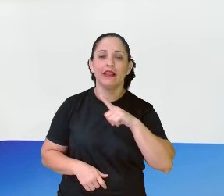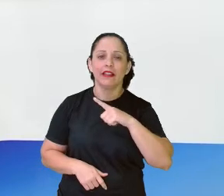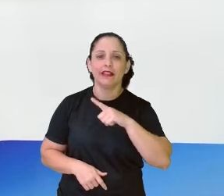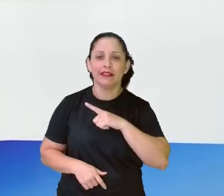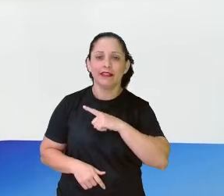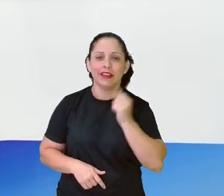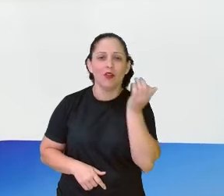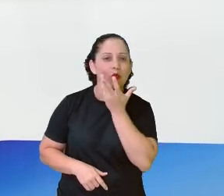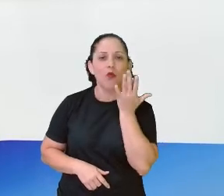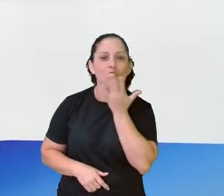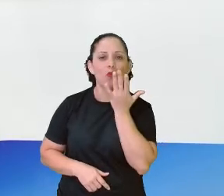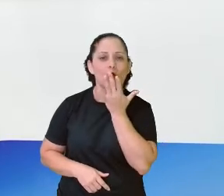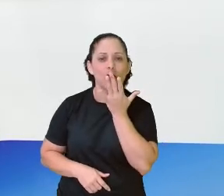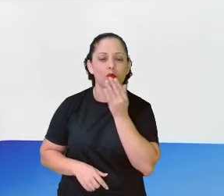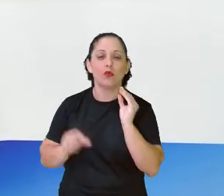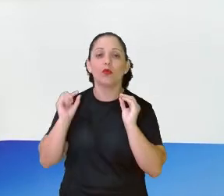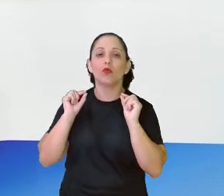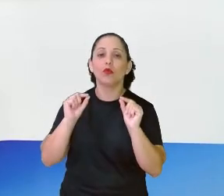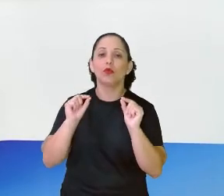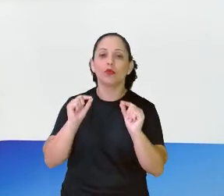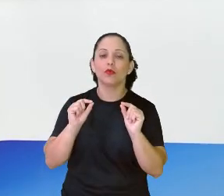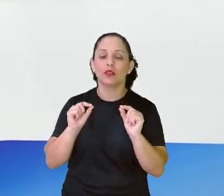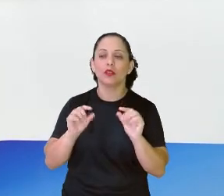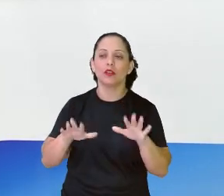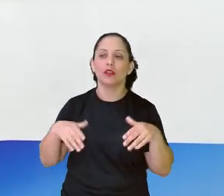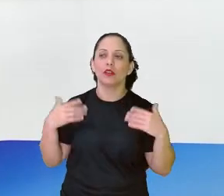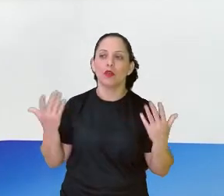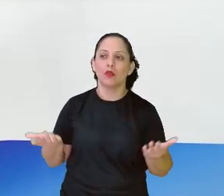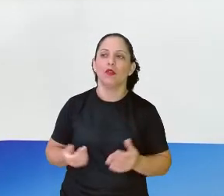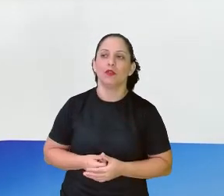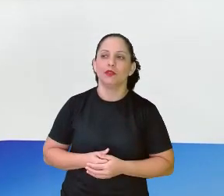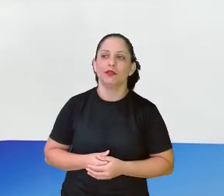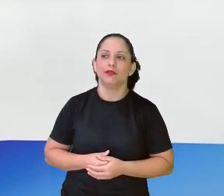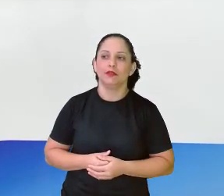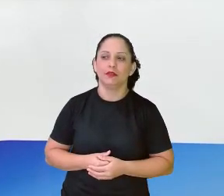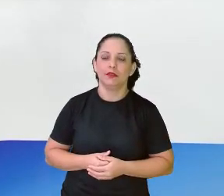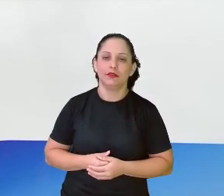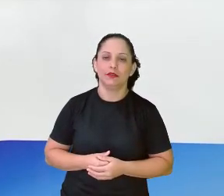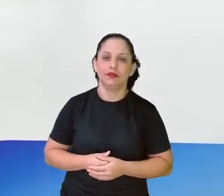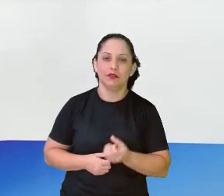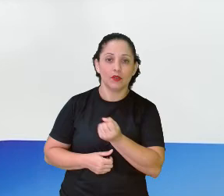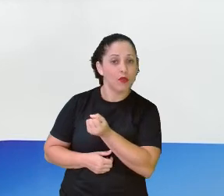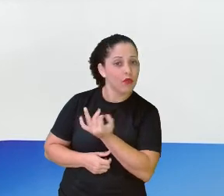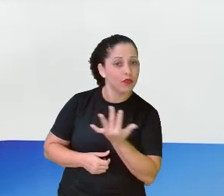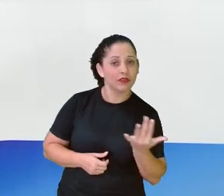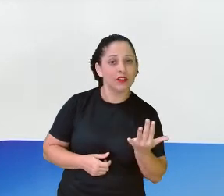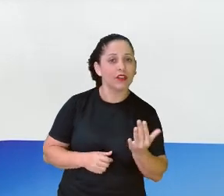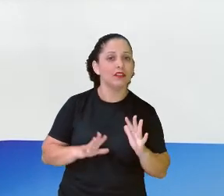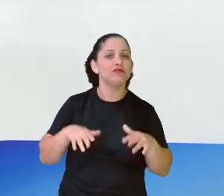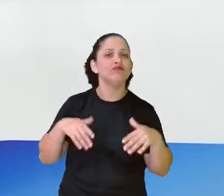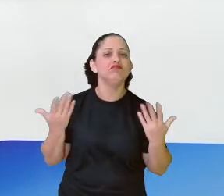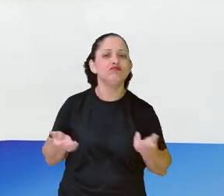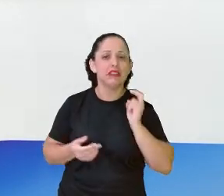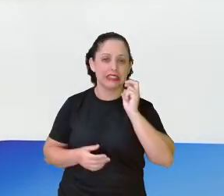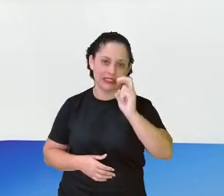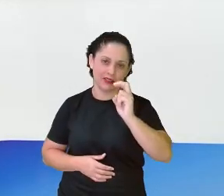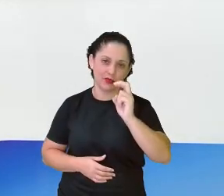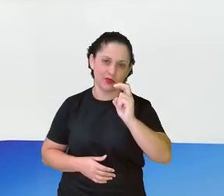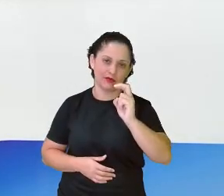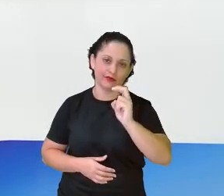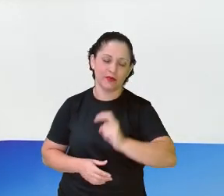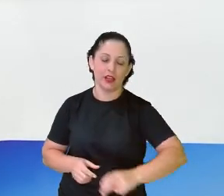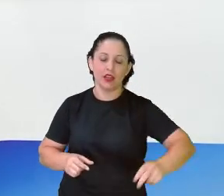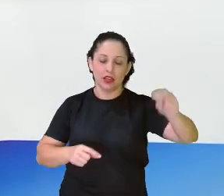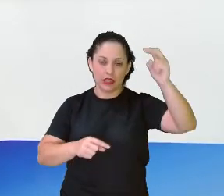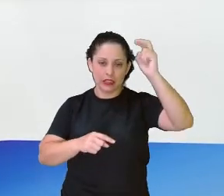vou considerar? Qual será o meu numerador? 1, 2, 3, 4, 5.